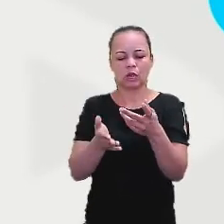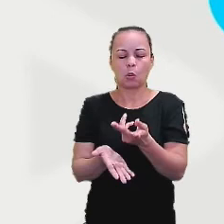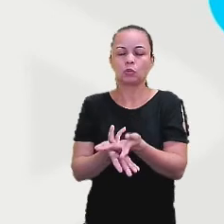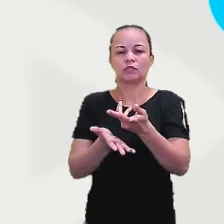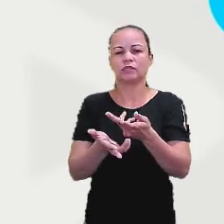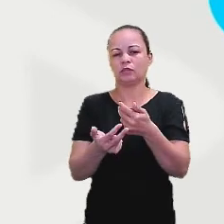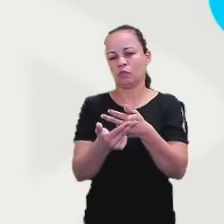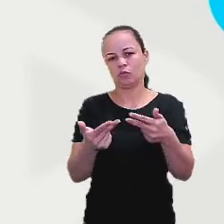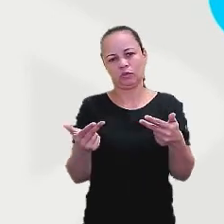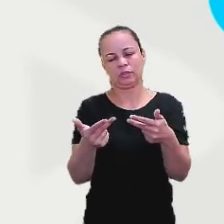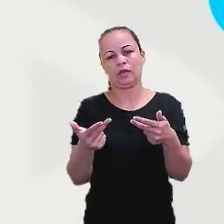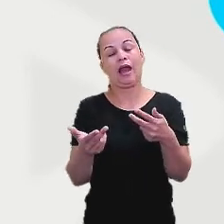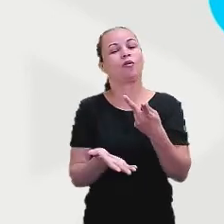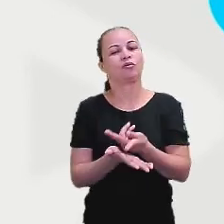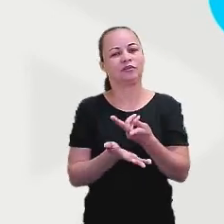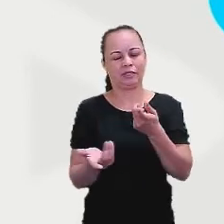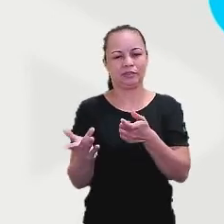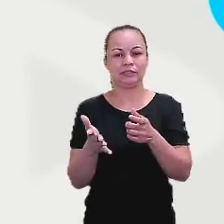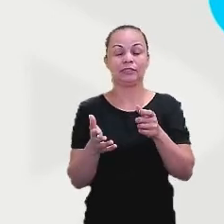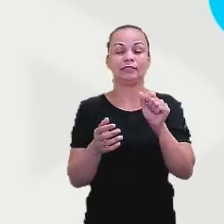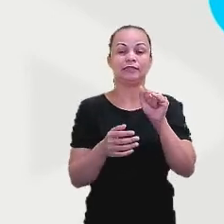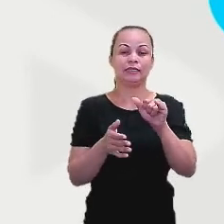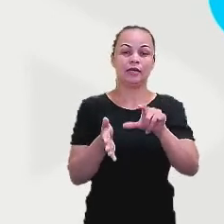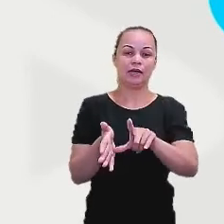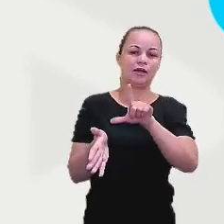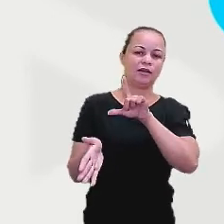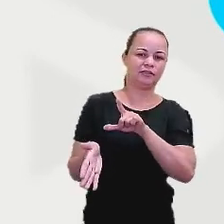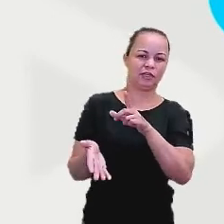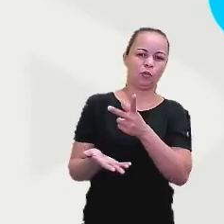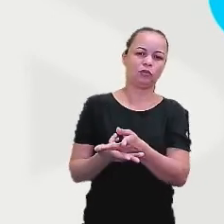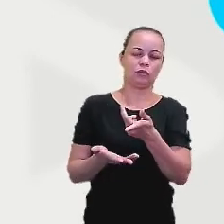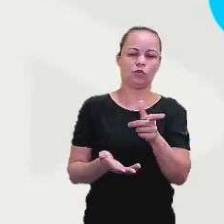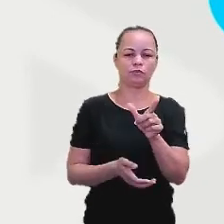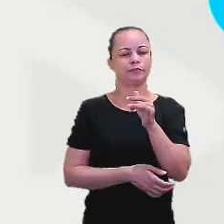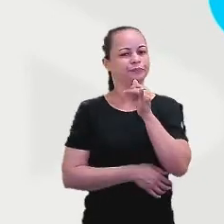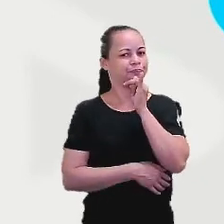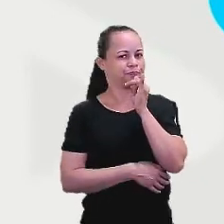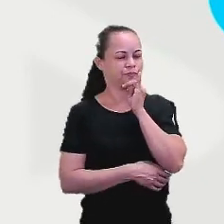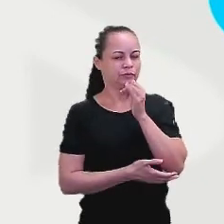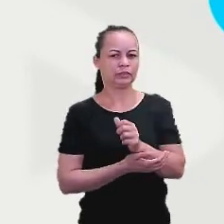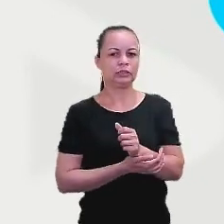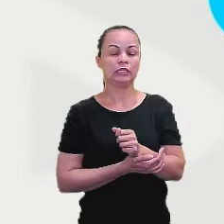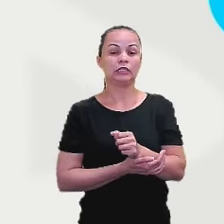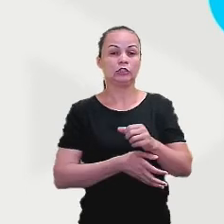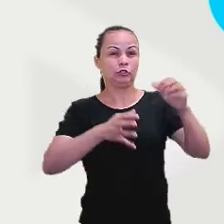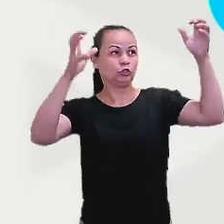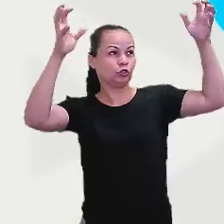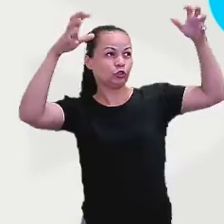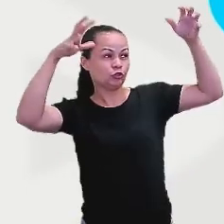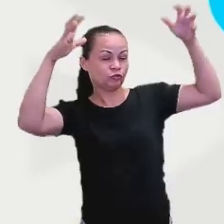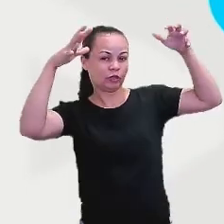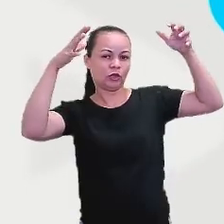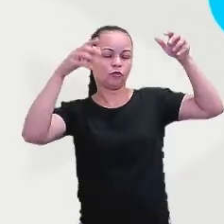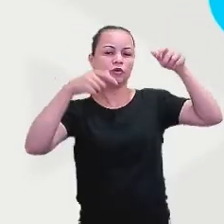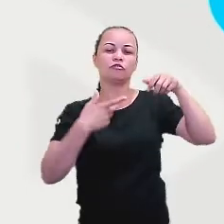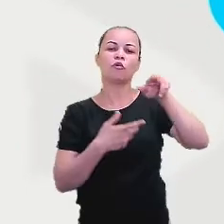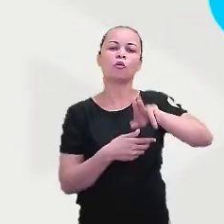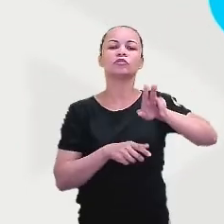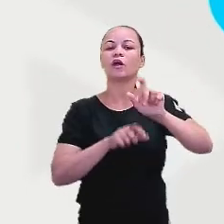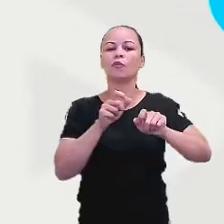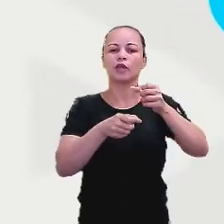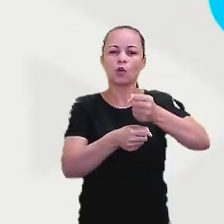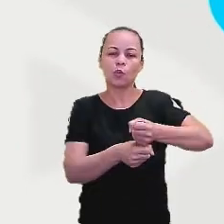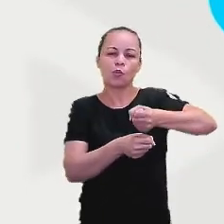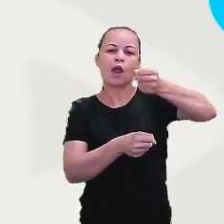acontecer, só vai acontecer se antes acontecer outra. Por exemplo, se chover, eu vou usar o guarda-chuva. Então,